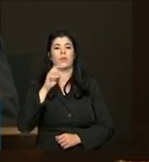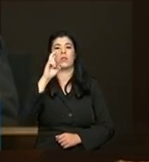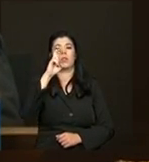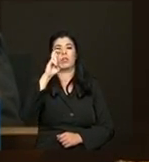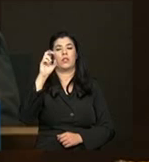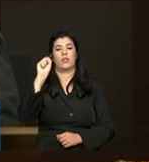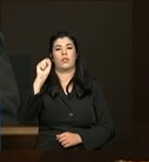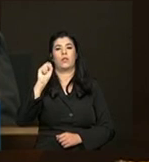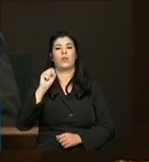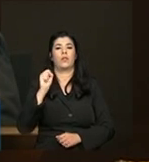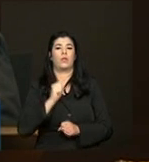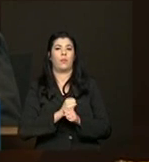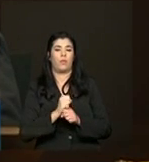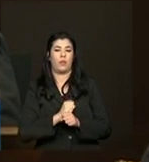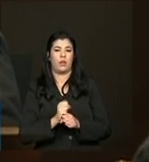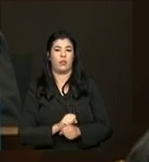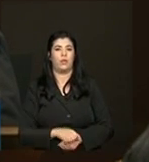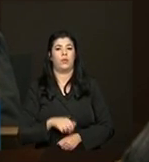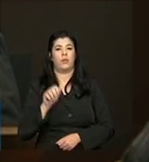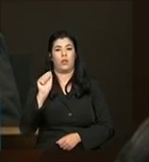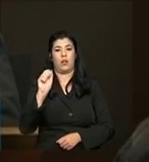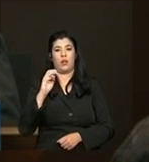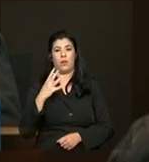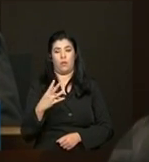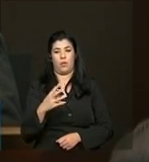R$ 78.558.000 ano; sublote A4,